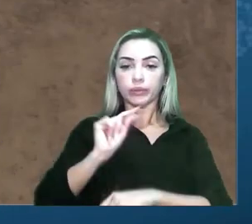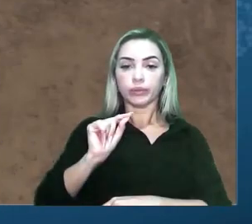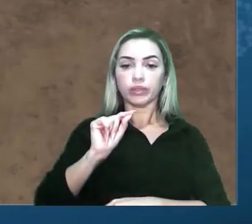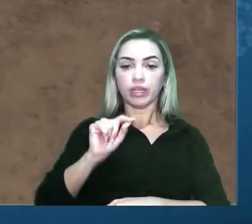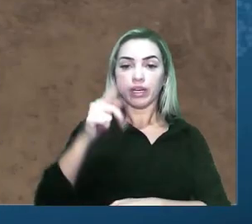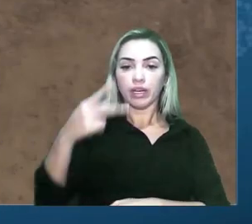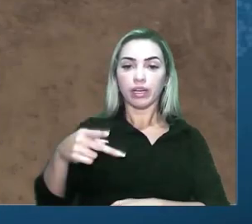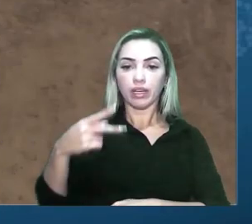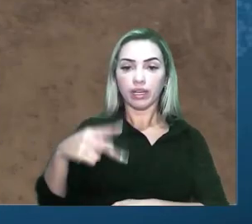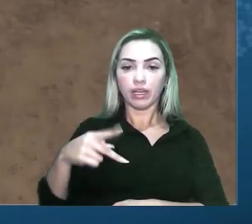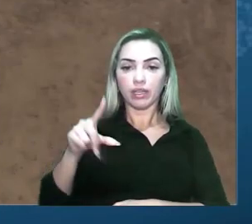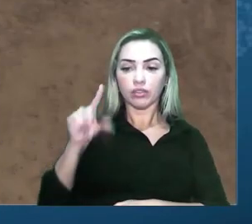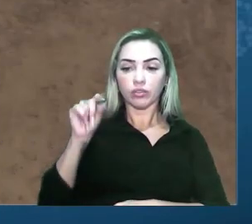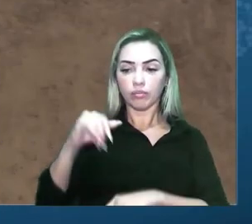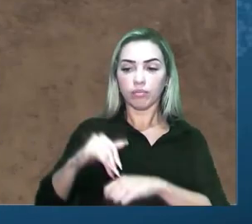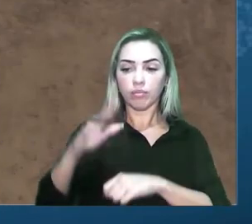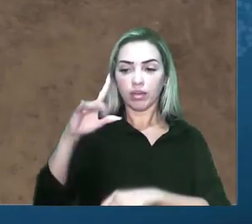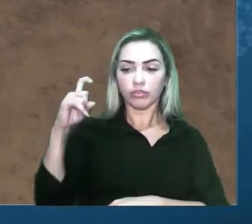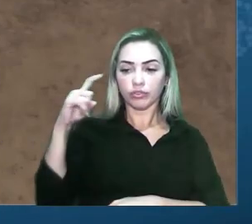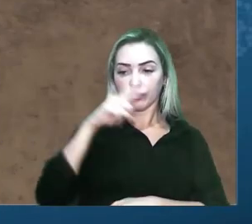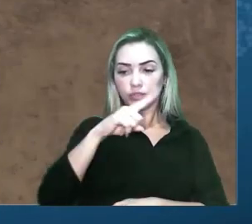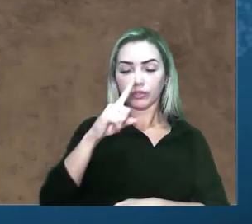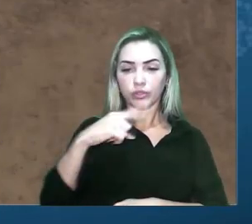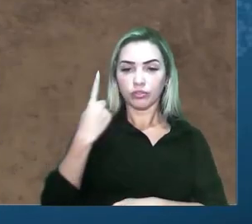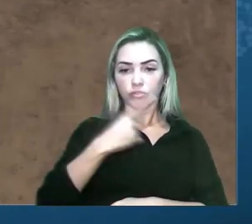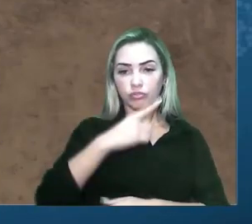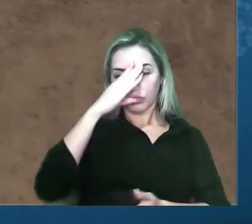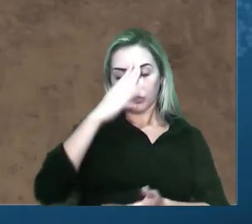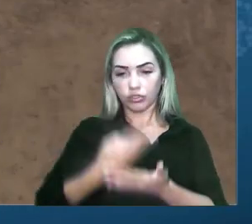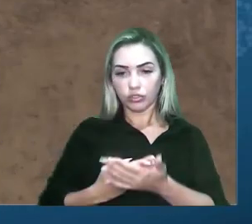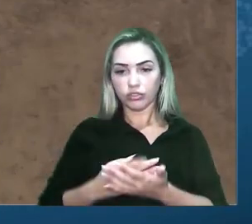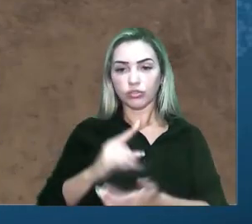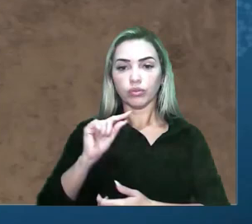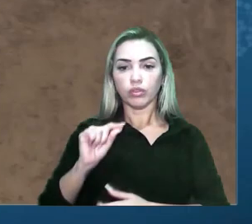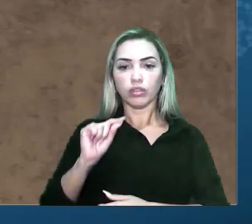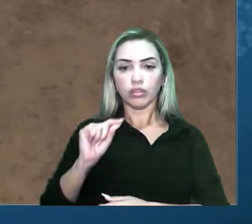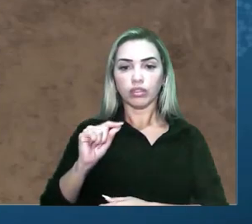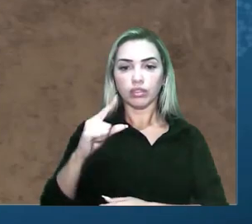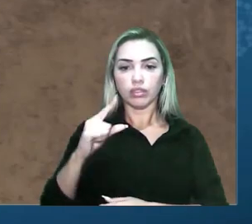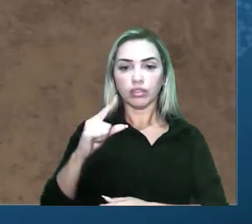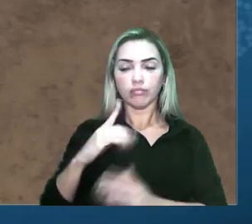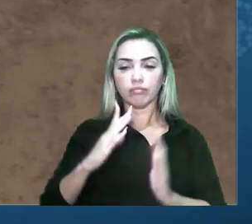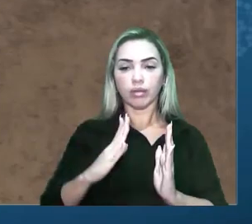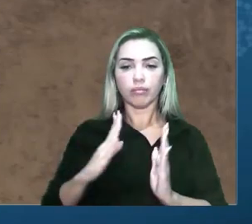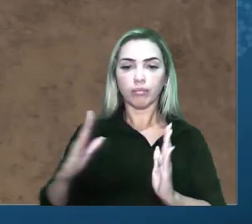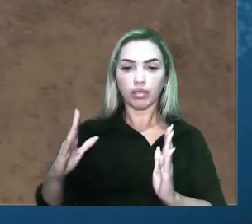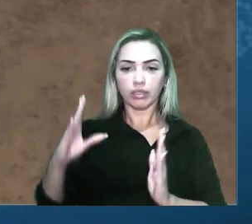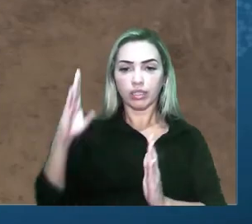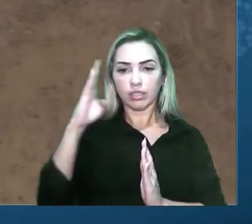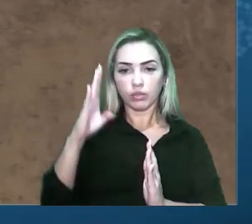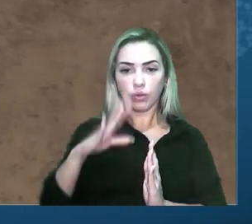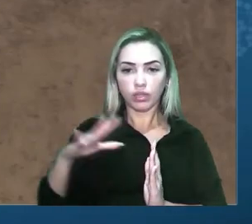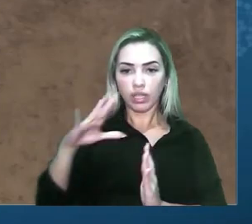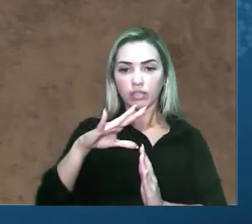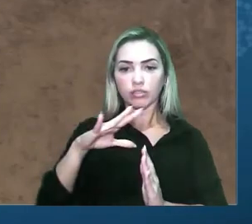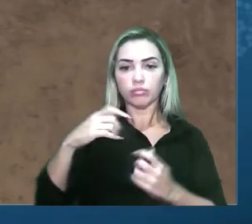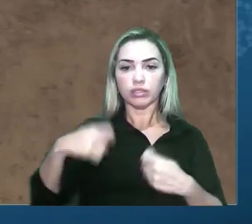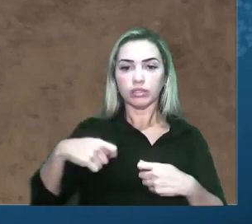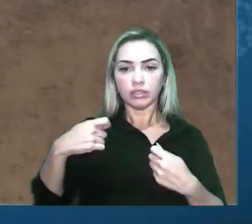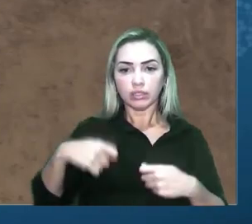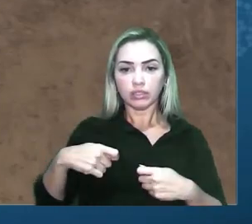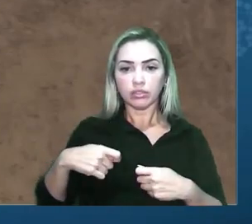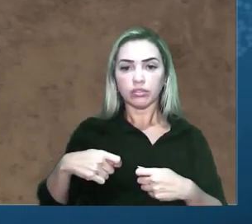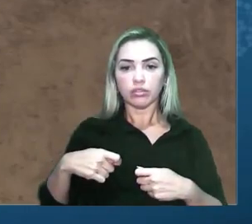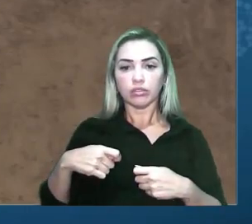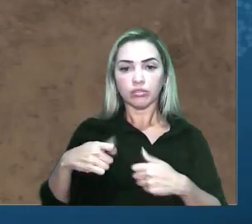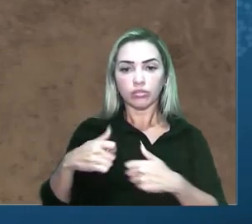essa foi uma escolha bem difícil. A gente acredita que as medidas nacionais precisam ser bem